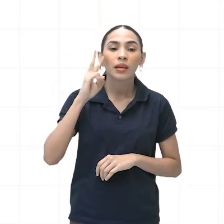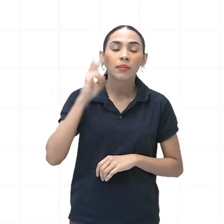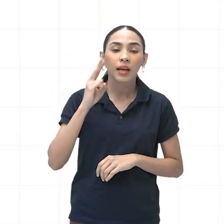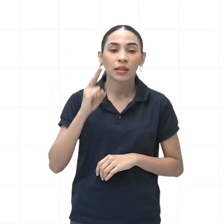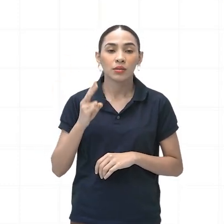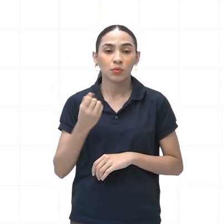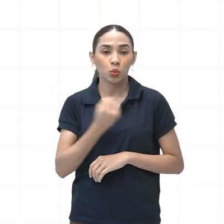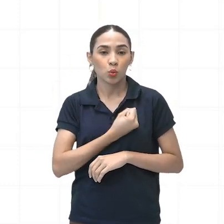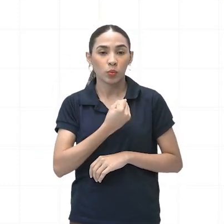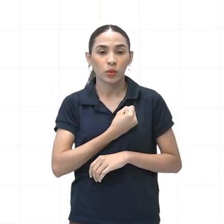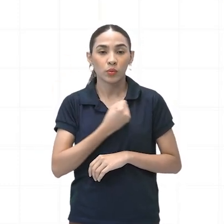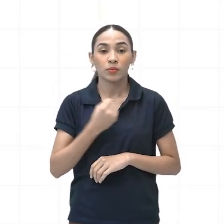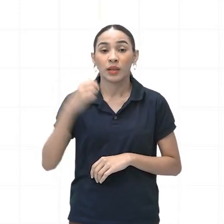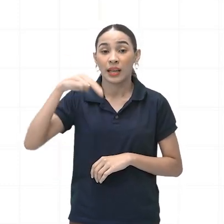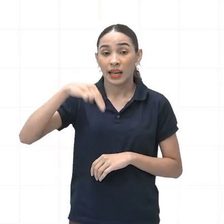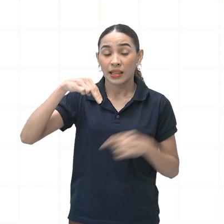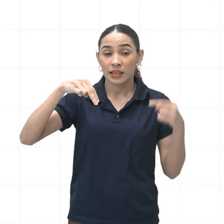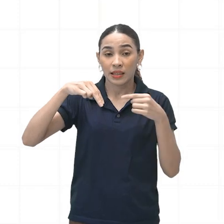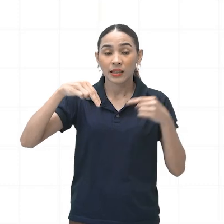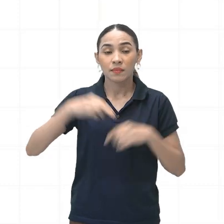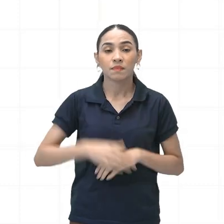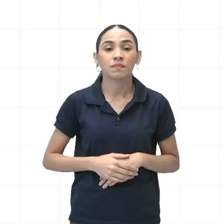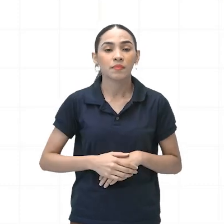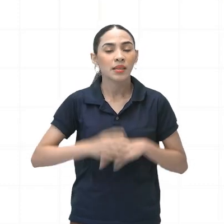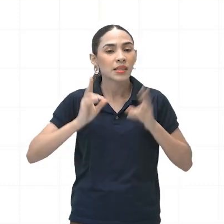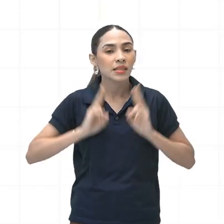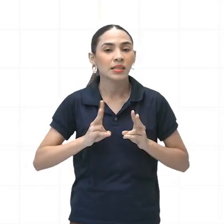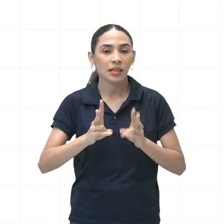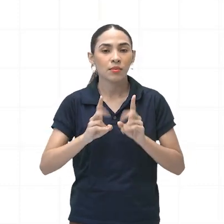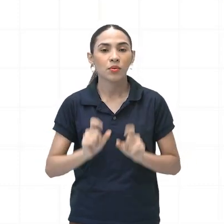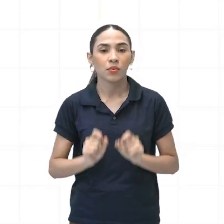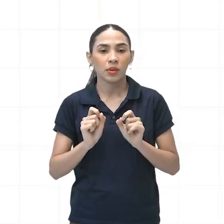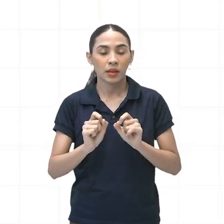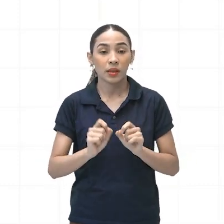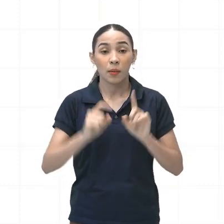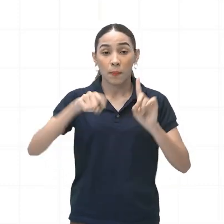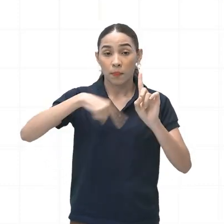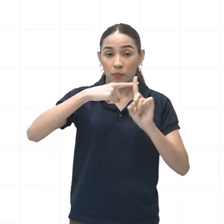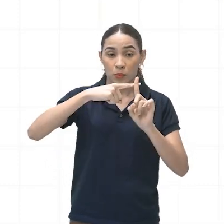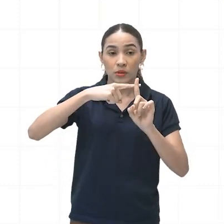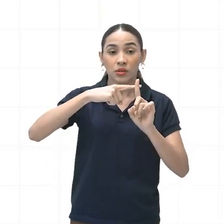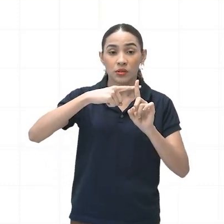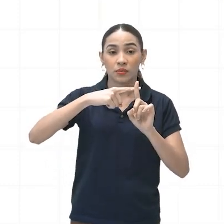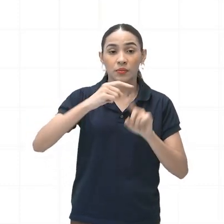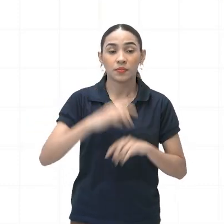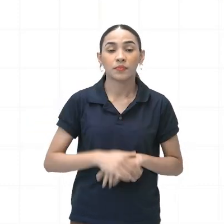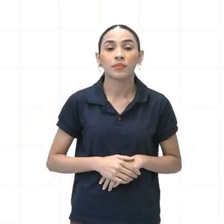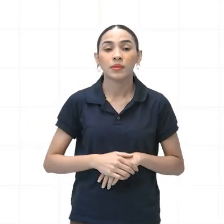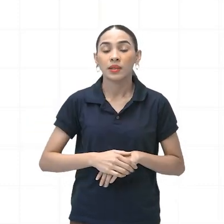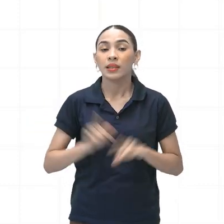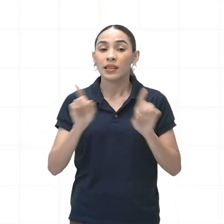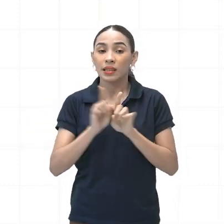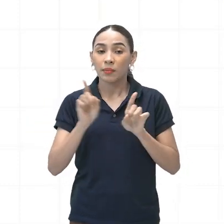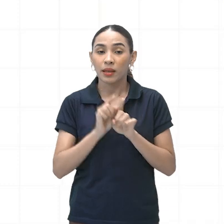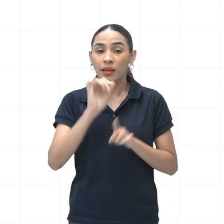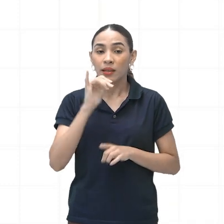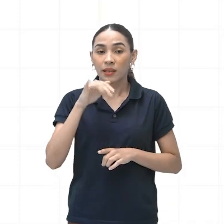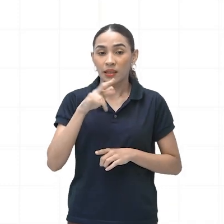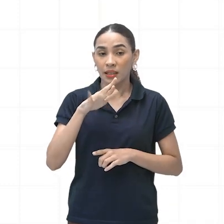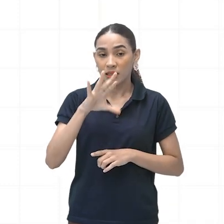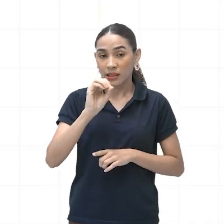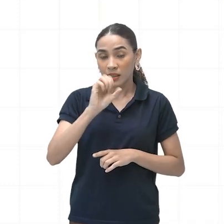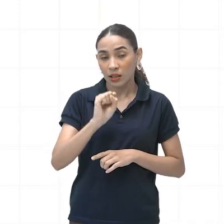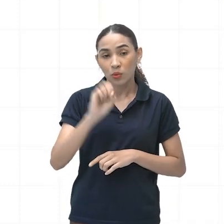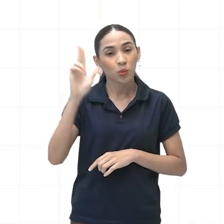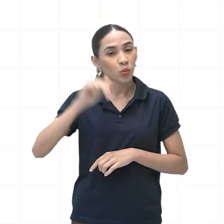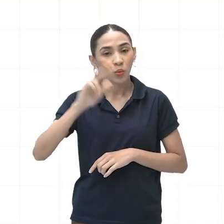números naturais? Os números naturais, eles sempre serão positivos e inteiros, ou seja, eu nunca